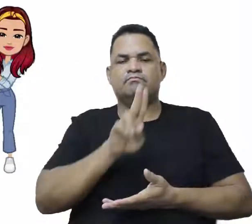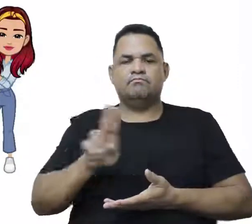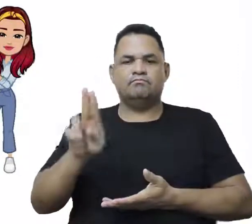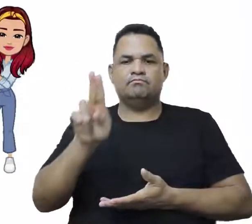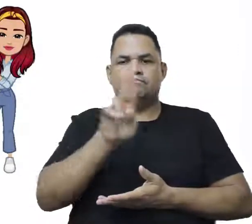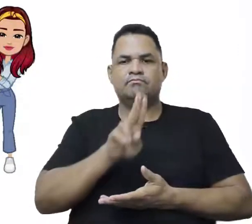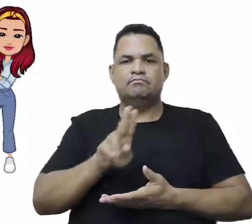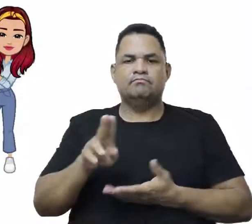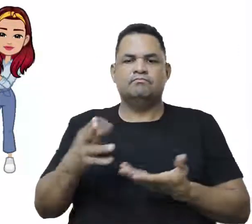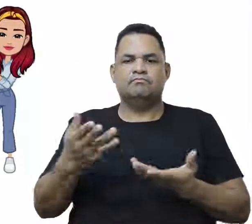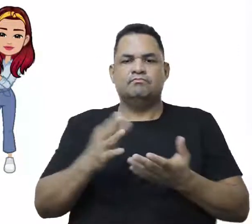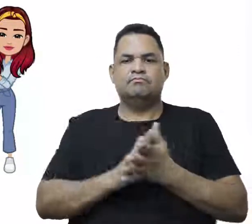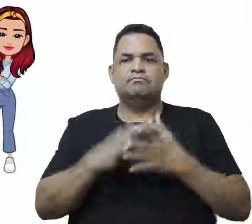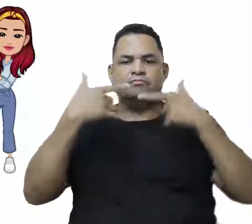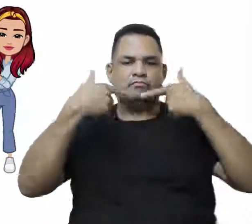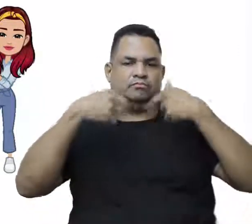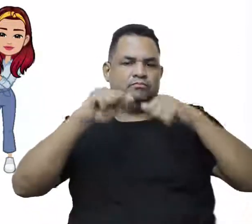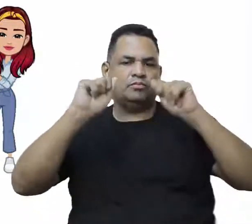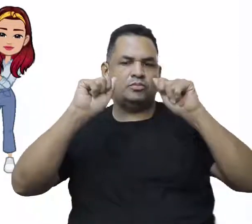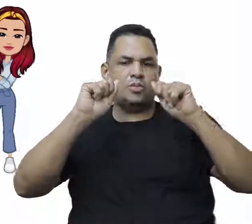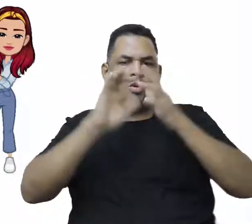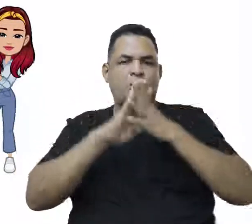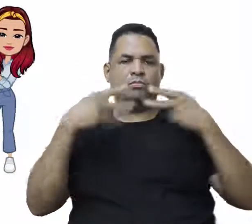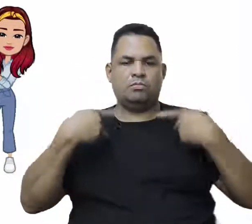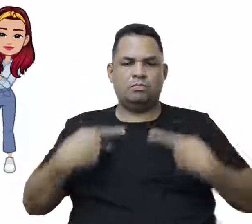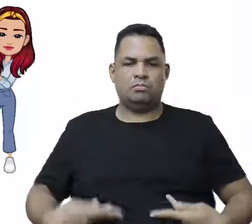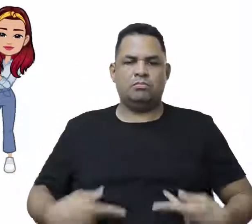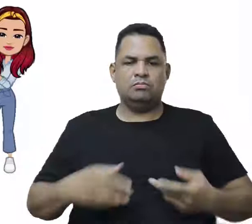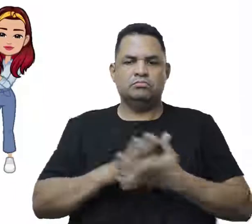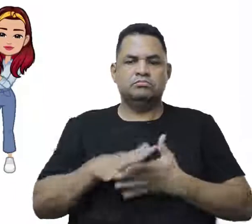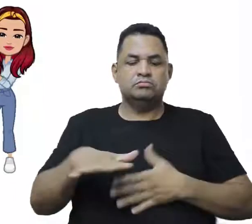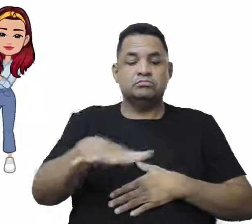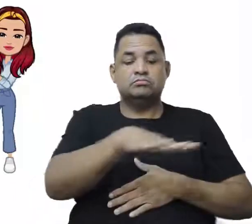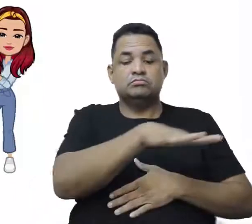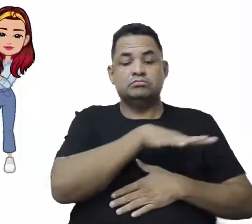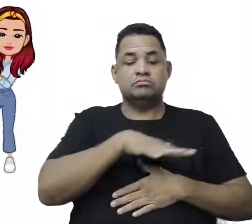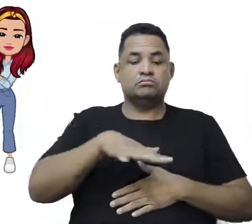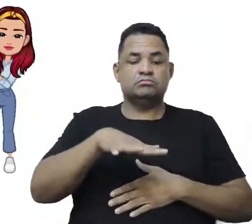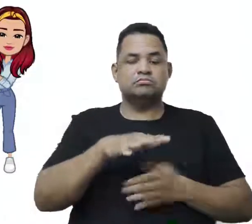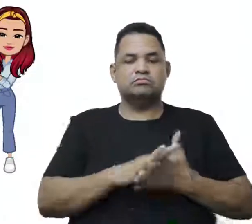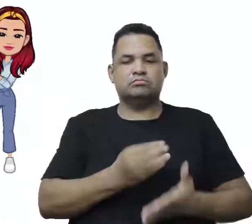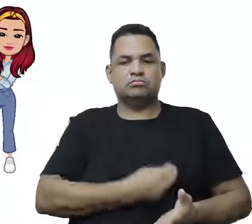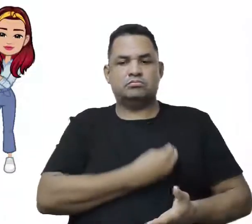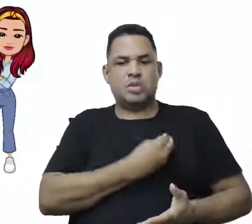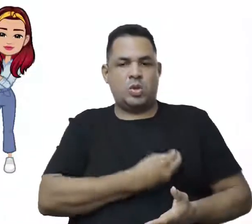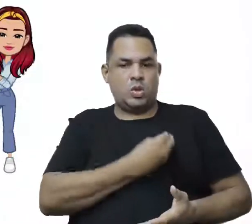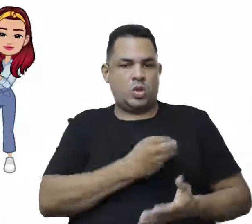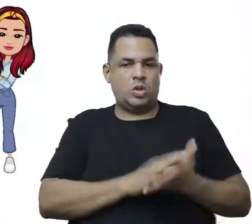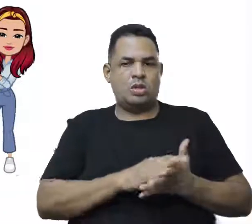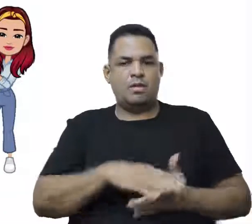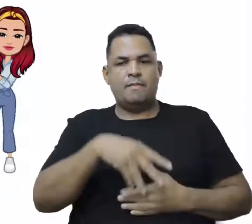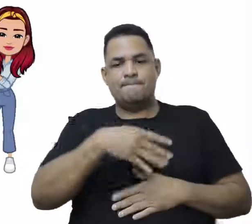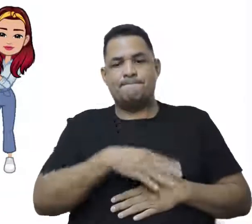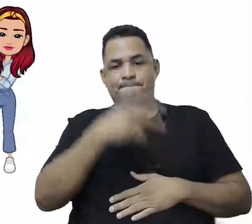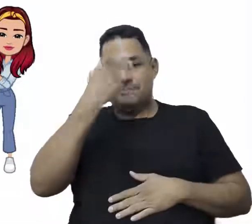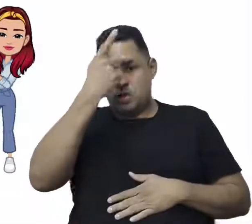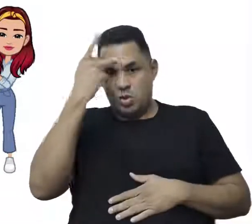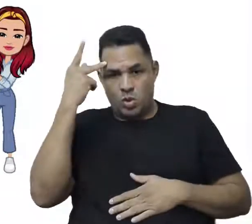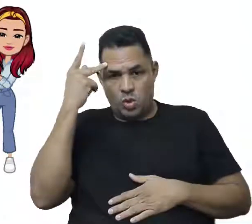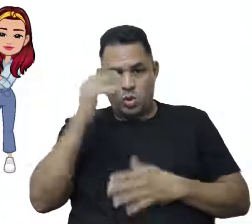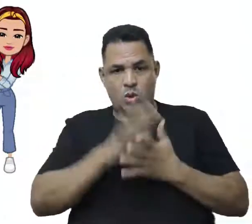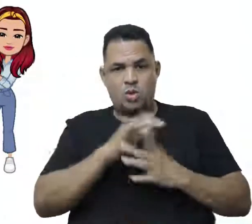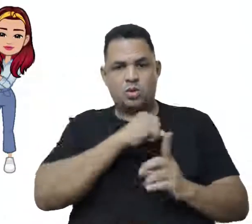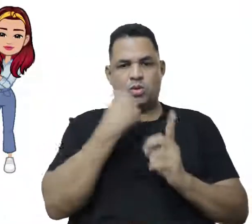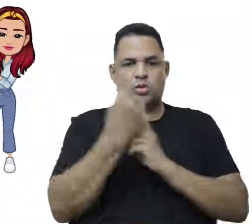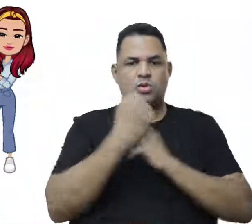as aplicações da linguagem corporal nas dimensões da vida pessoal, social,